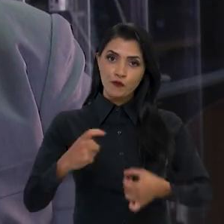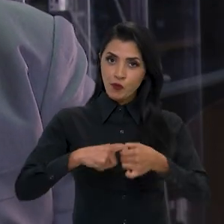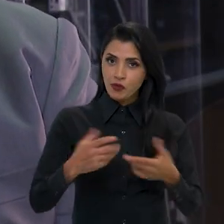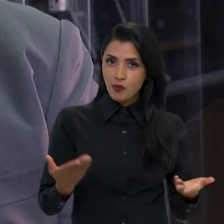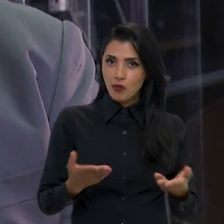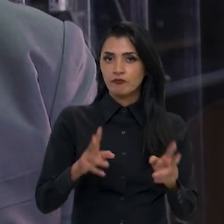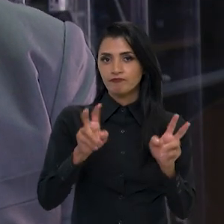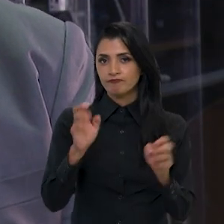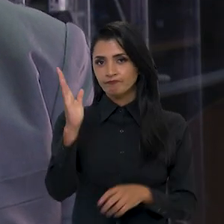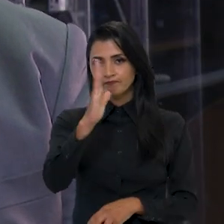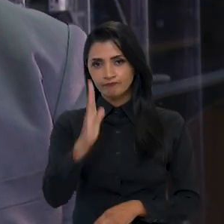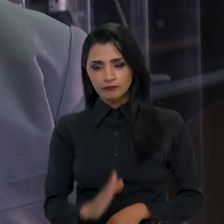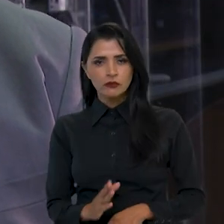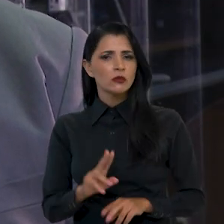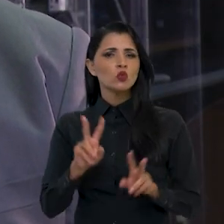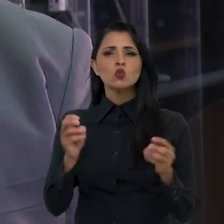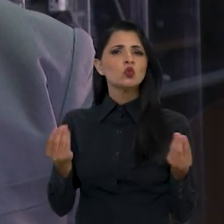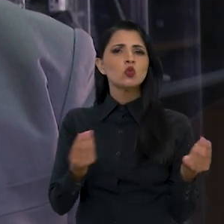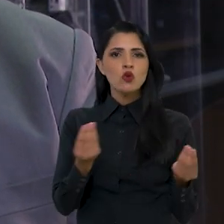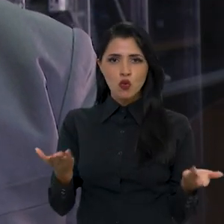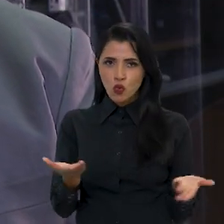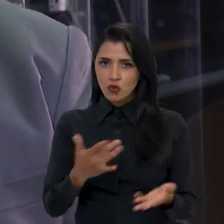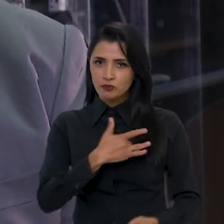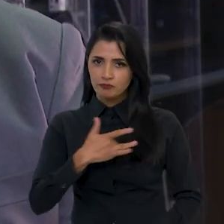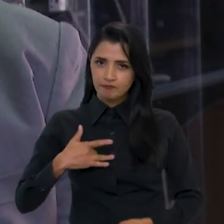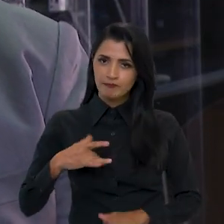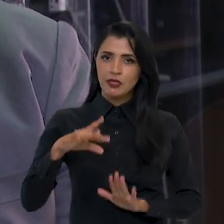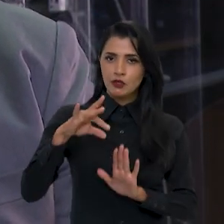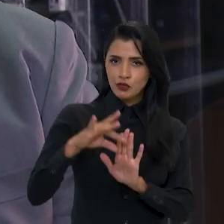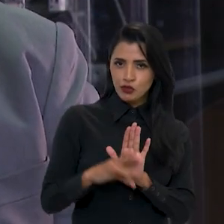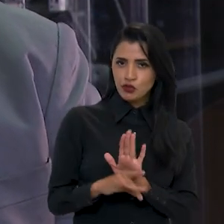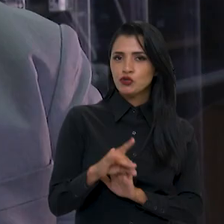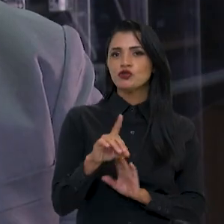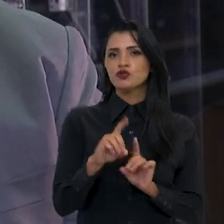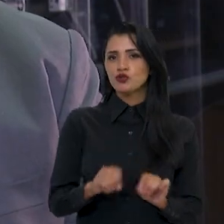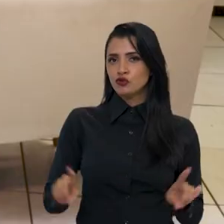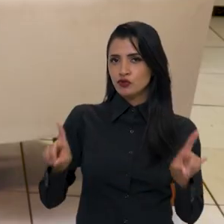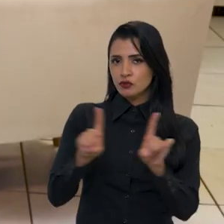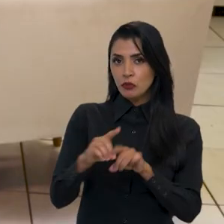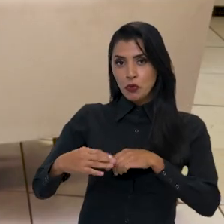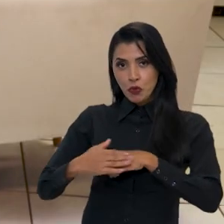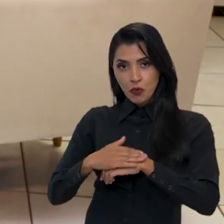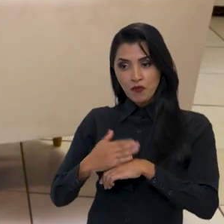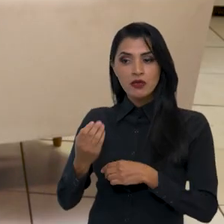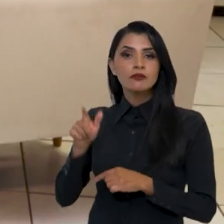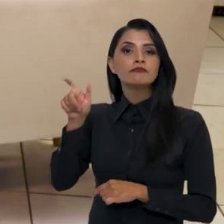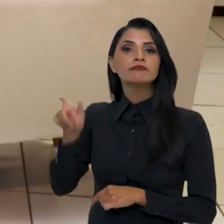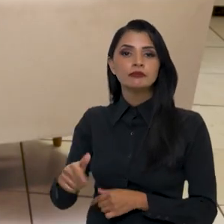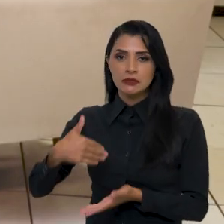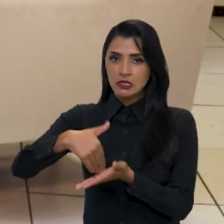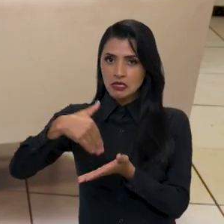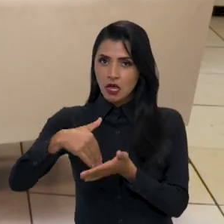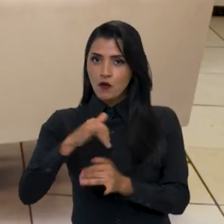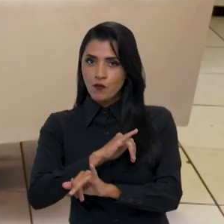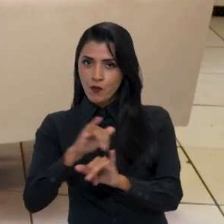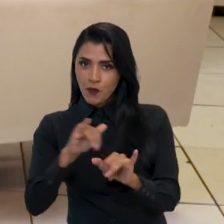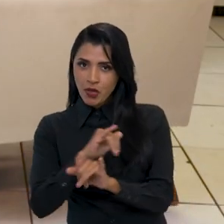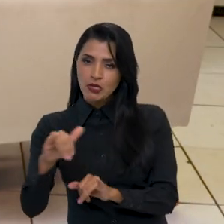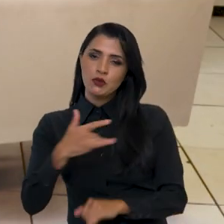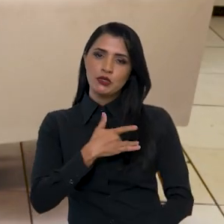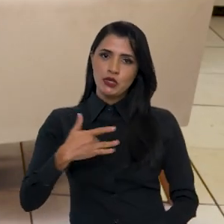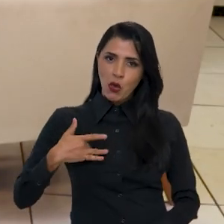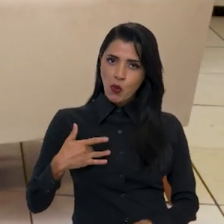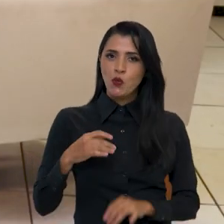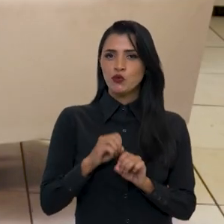Já estamos de volta com o Brasil em Pauta para falar sobre saúde digital. E quem conversa comigo é a secretária de Informação e